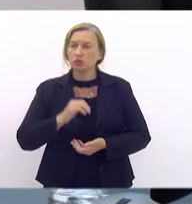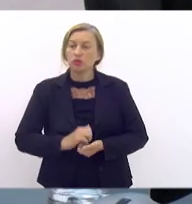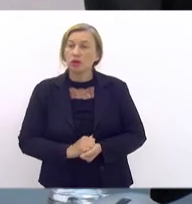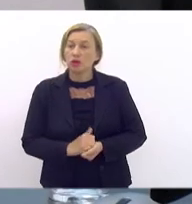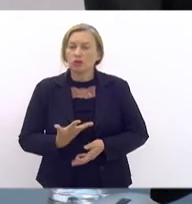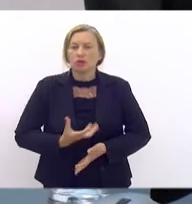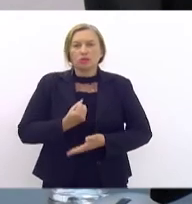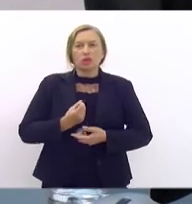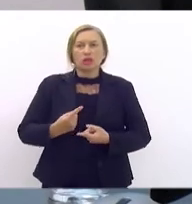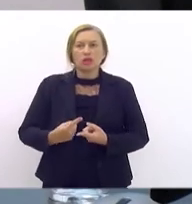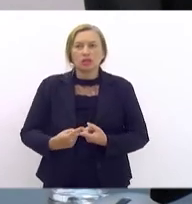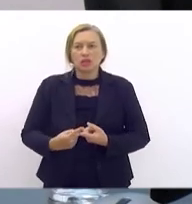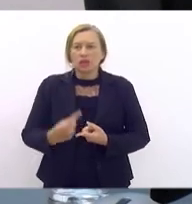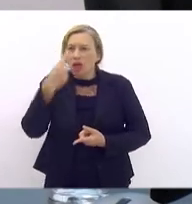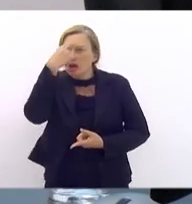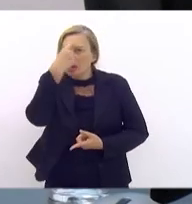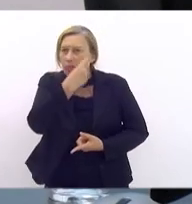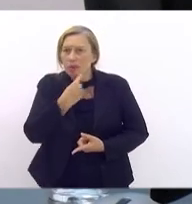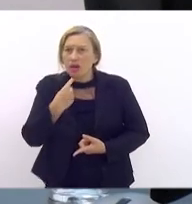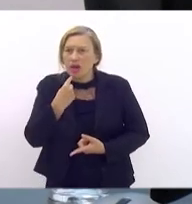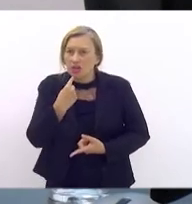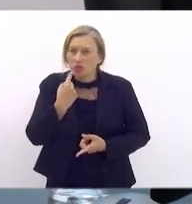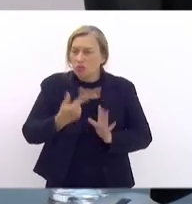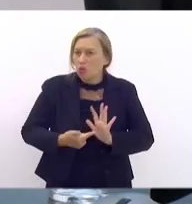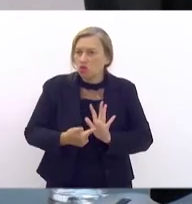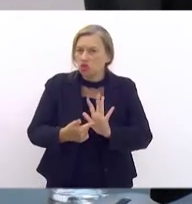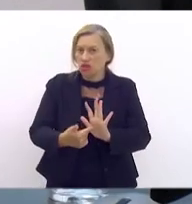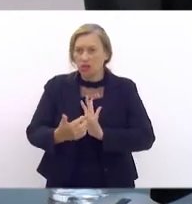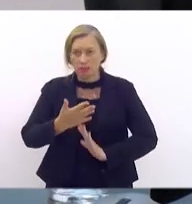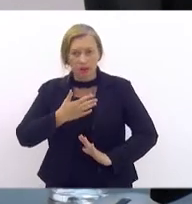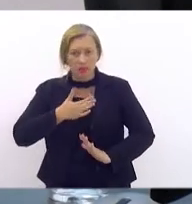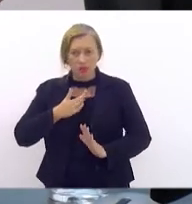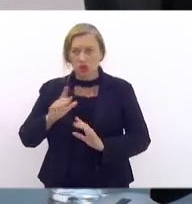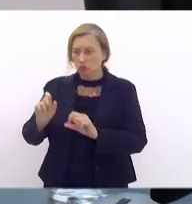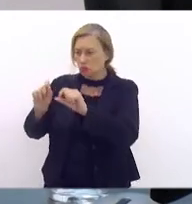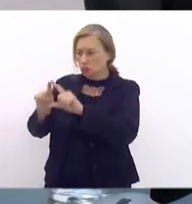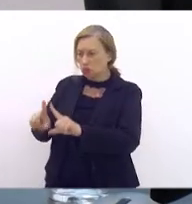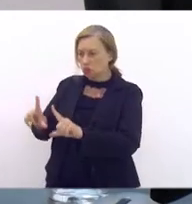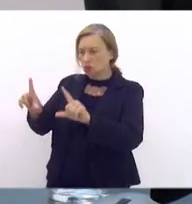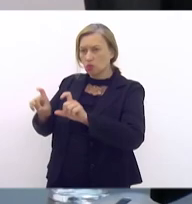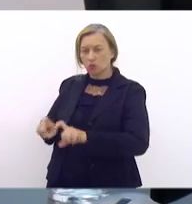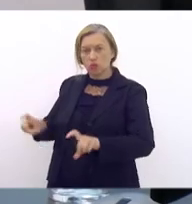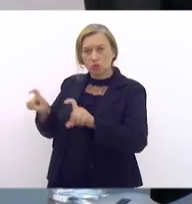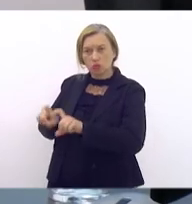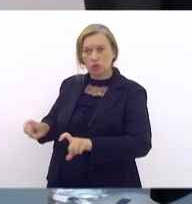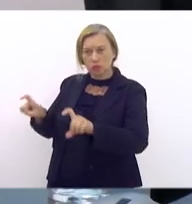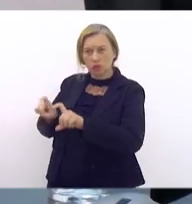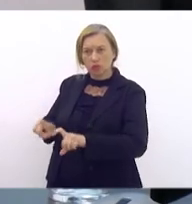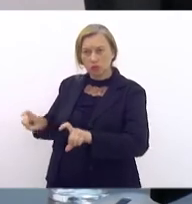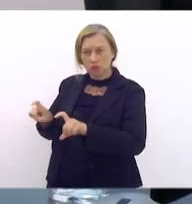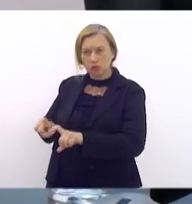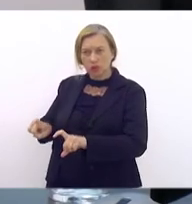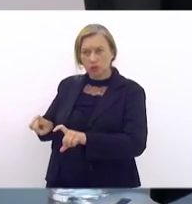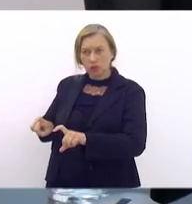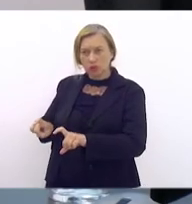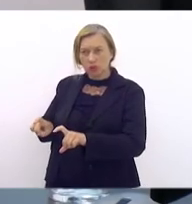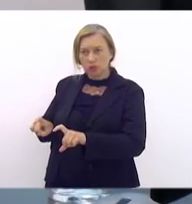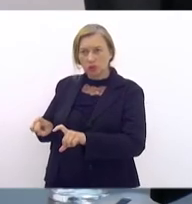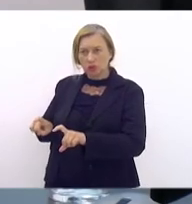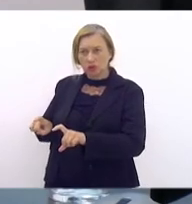surpresa em que a imagem mostrada para mim num computador era uma imagem de uma